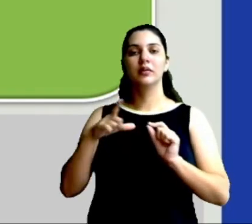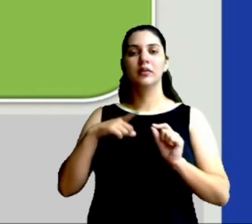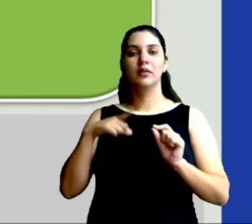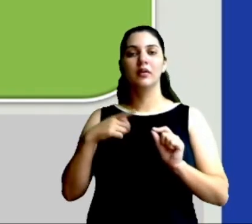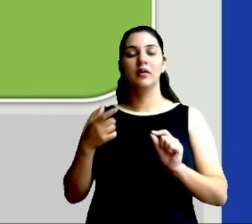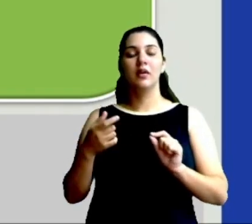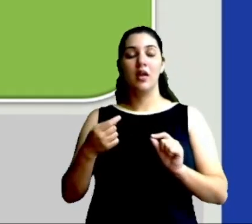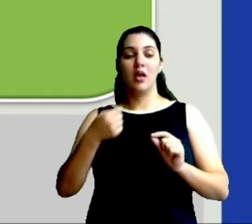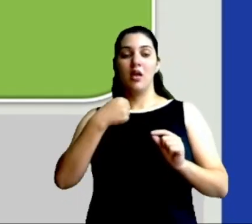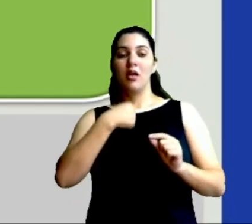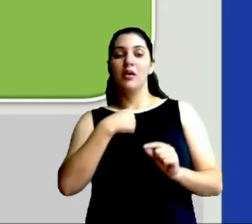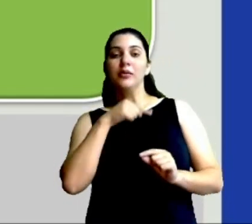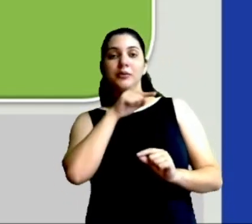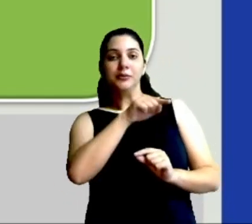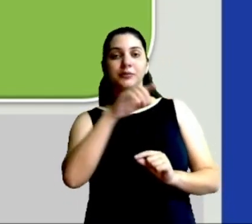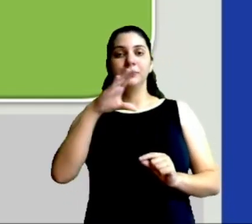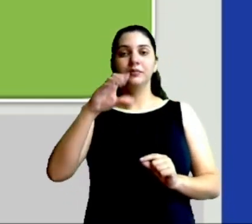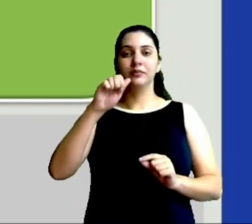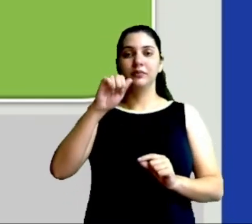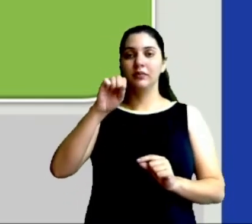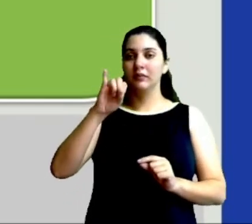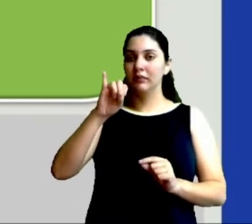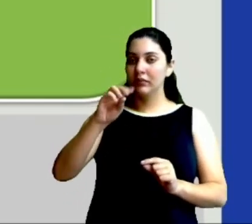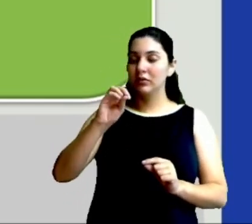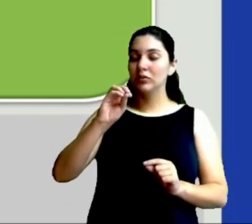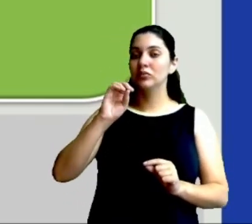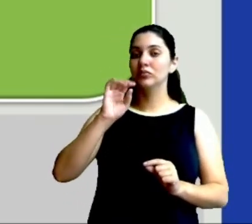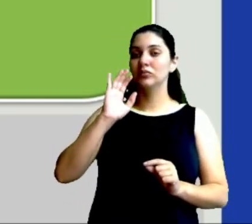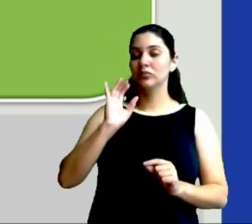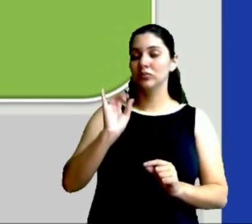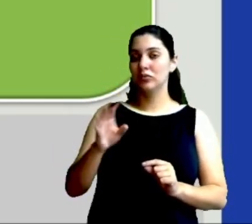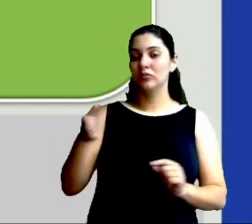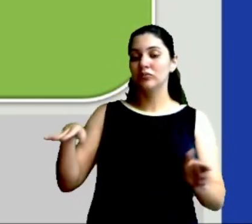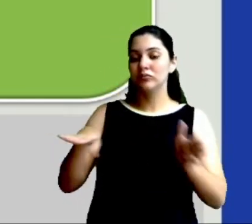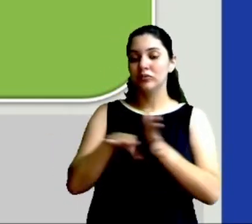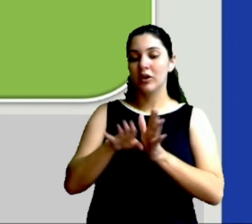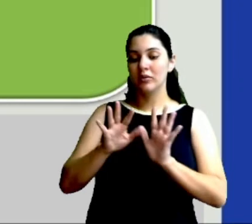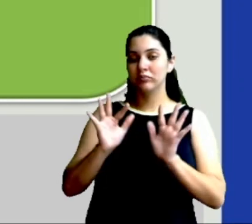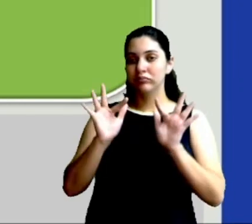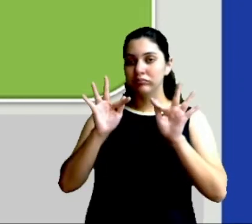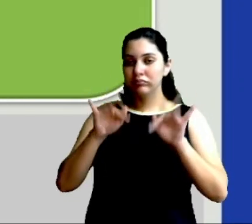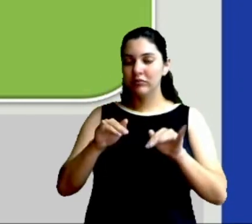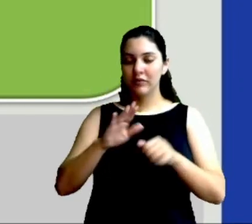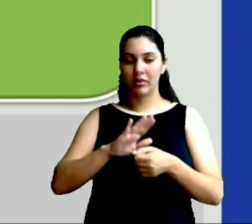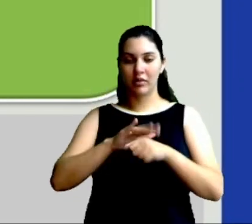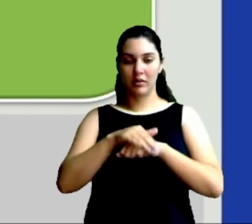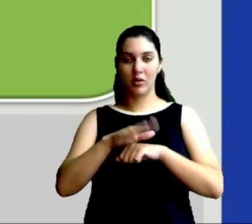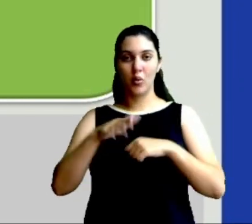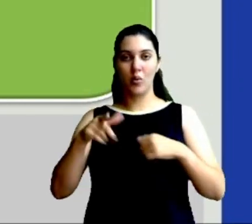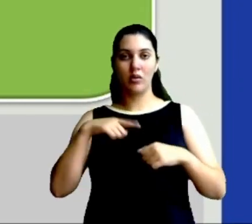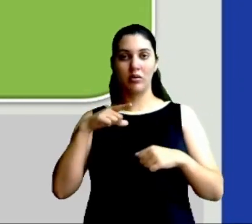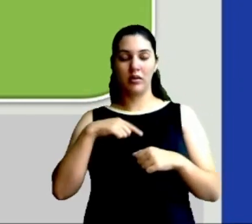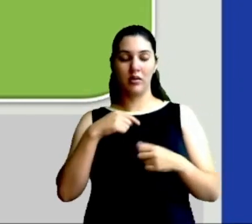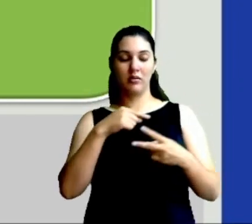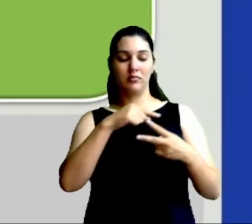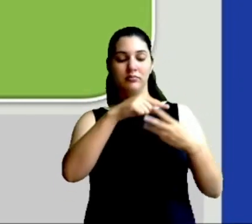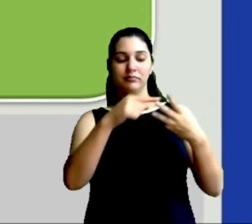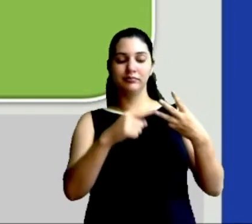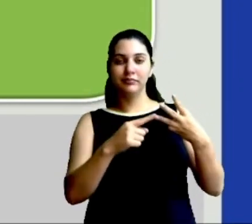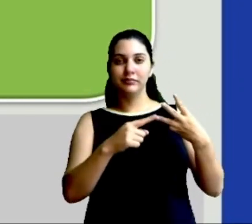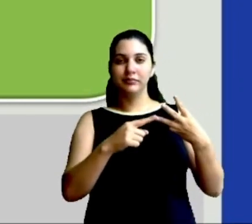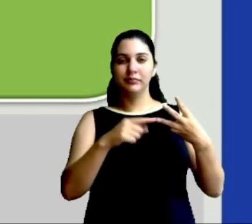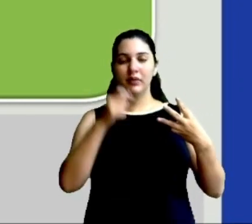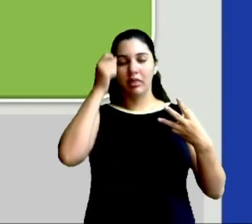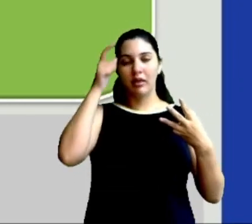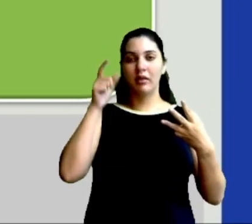Cássio só chegaremos ao fim da noite. Então, quando a gente tem aí eu, tu e Cássio, a gente vai na ideia, nós. Então, se